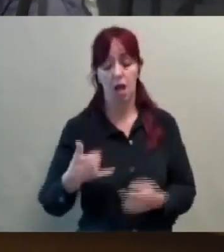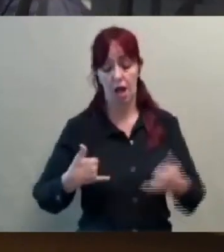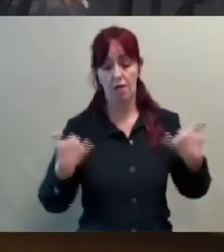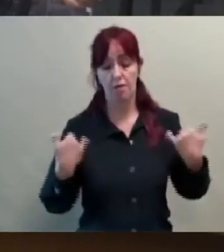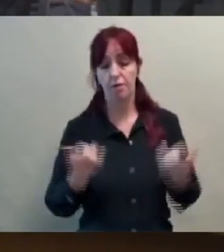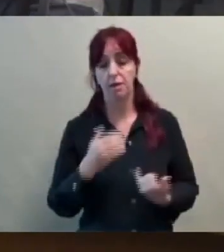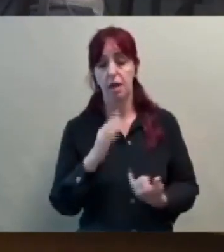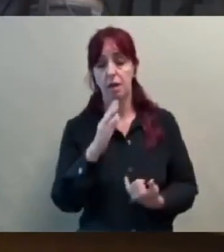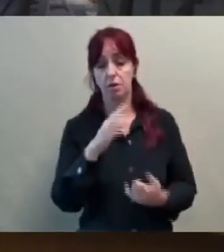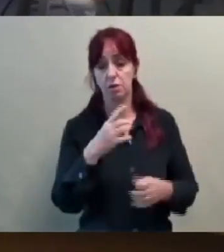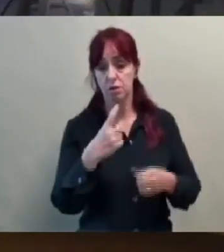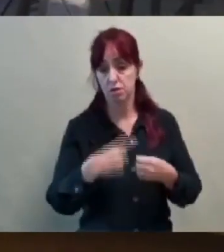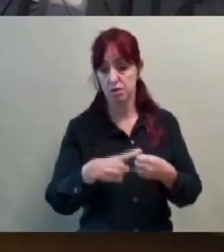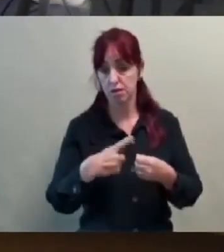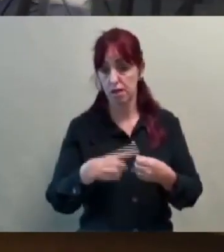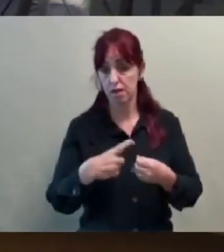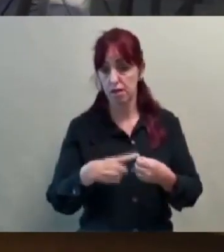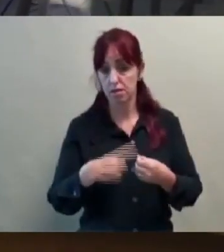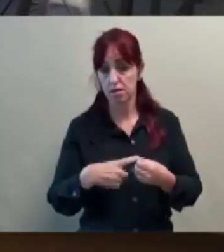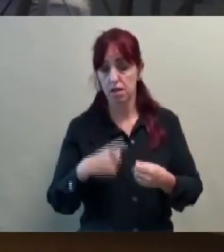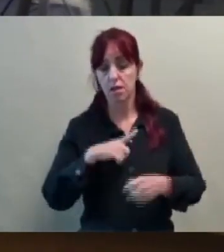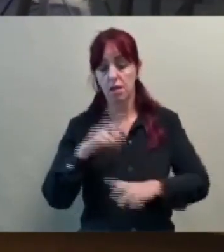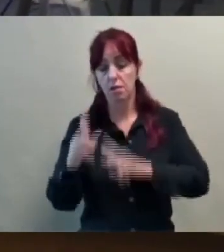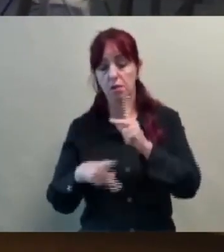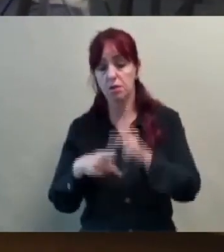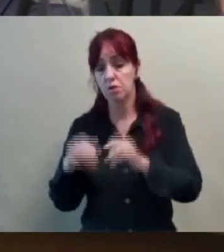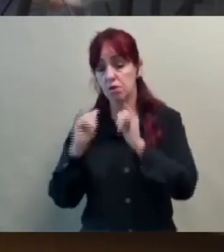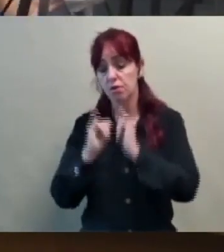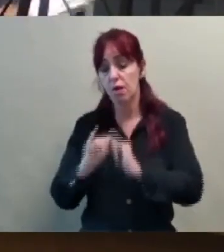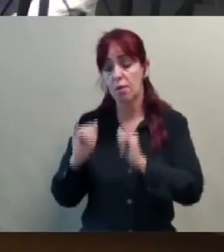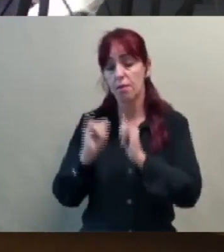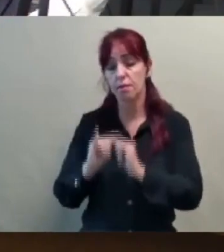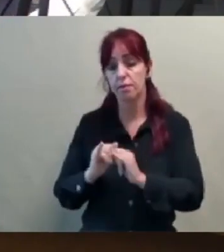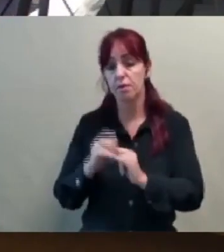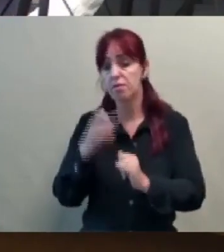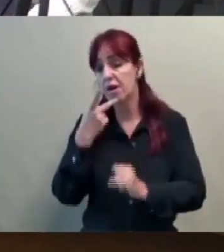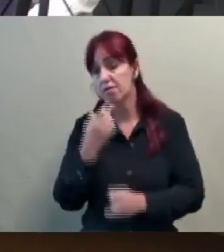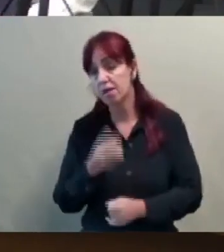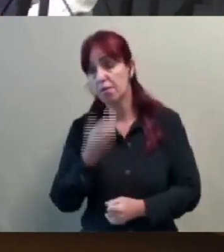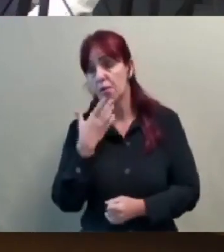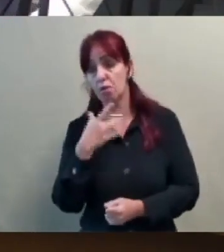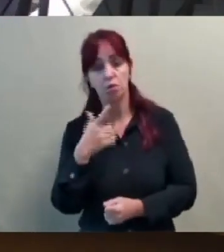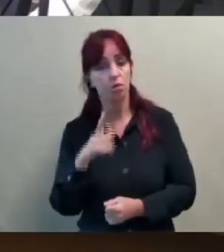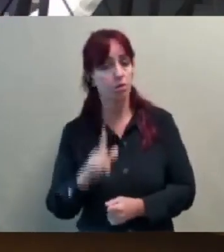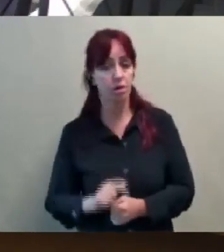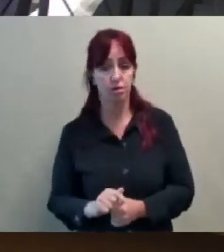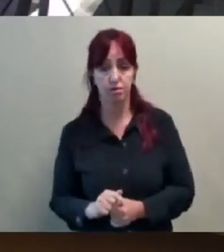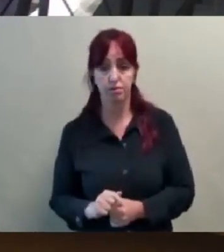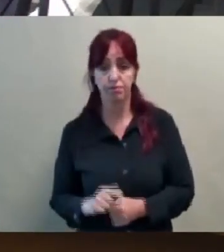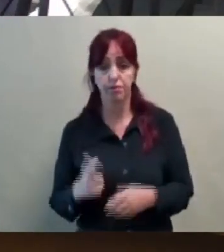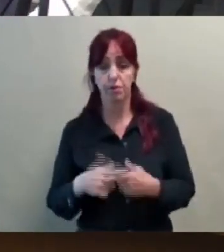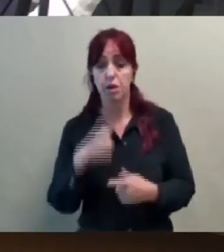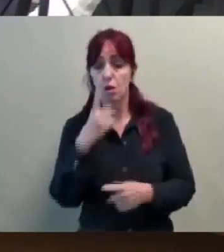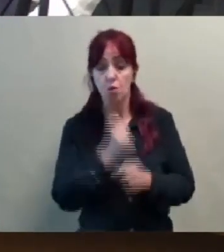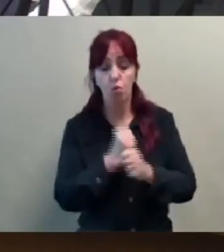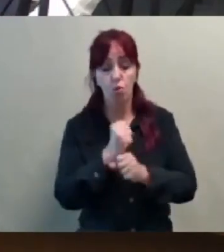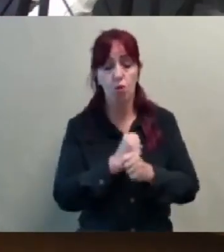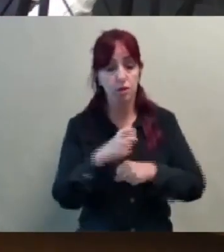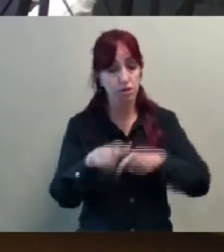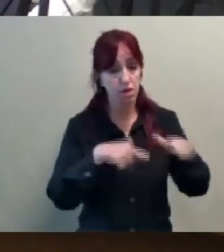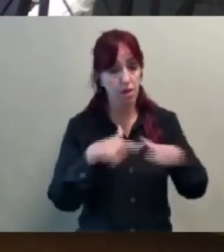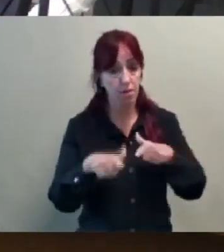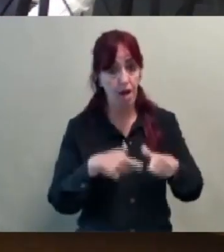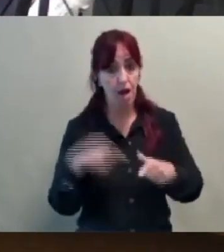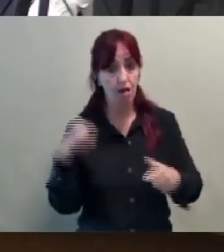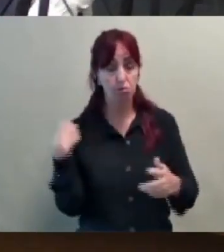aí fazendo peça de marketing para falar que está tudo bem. Não está. Não está. Para mim, um ano de trabalho é tempo demais, que